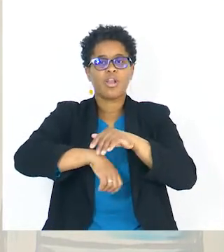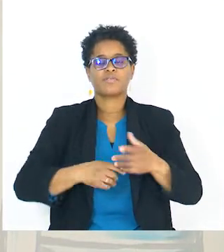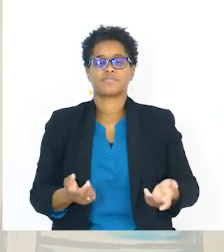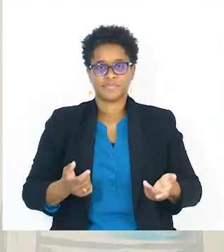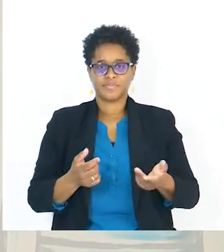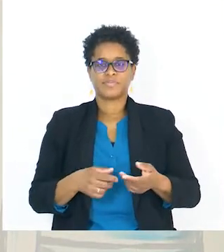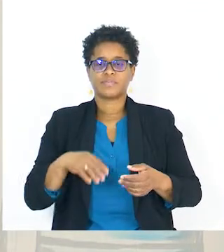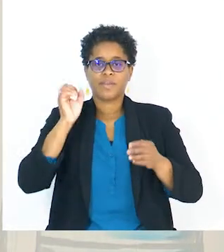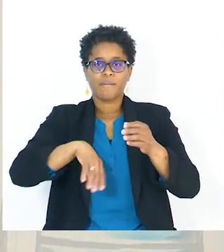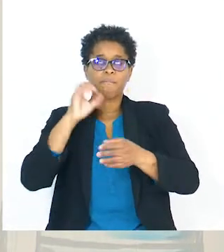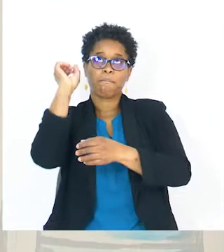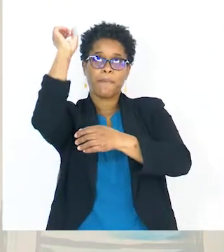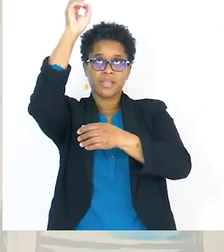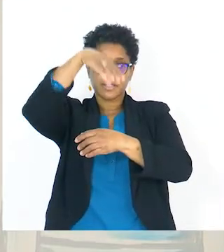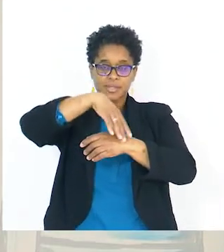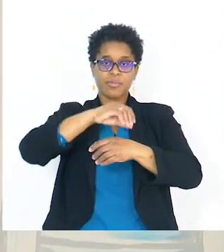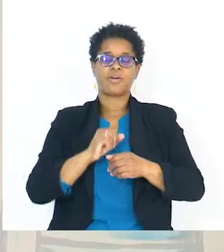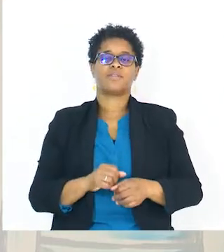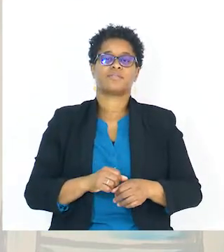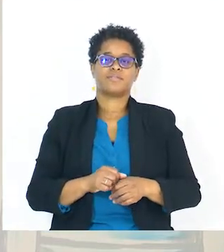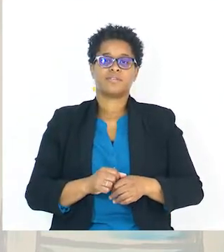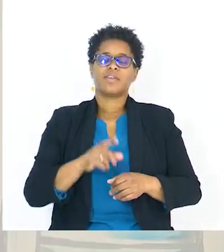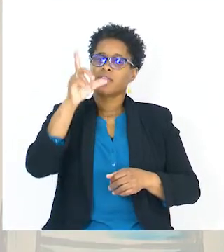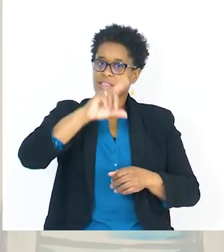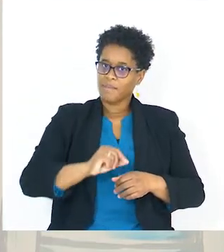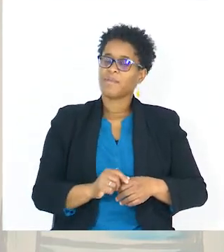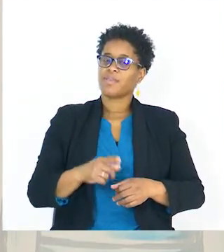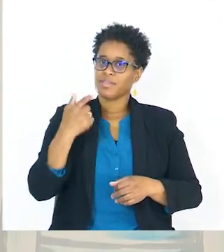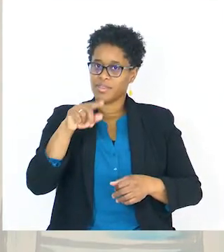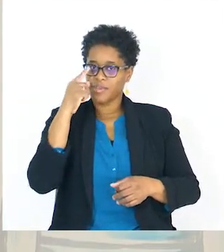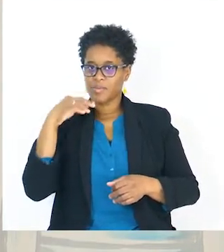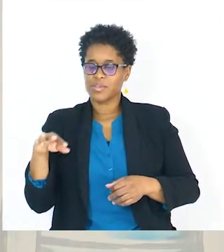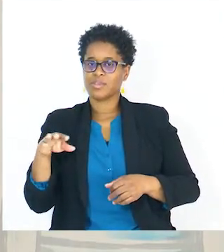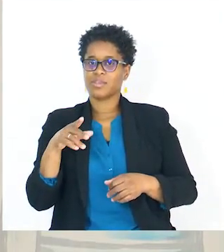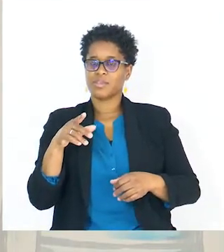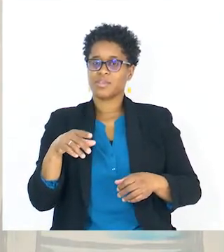futebol, basquete, não é? Basquetebol. E também temos